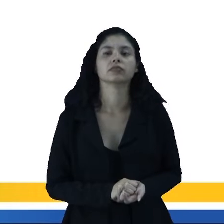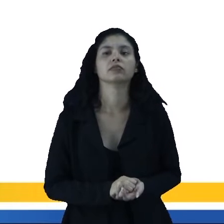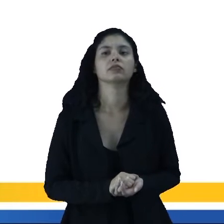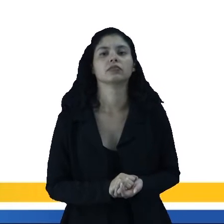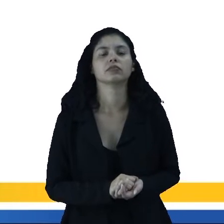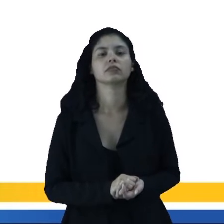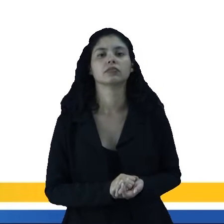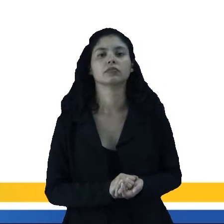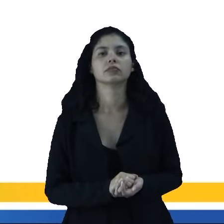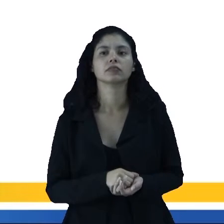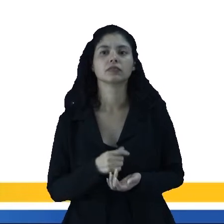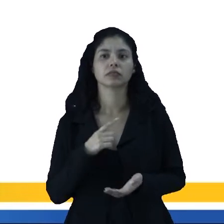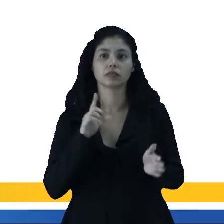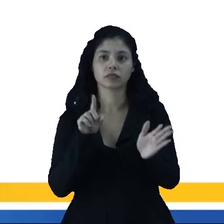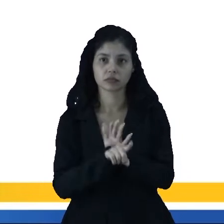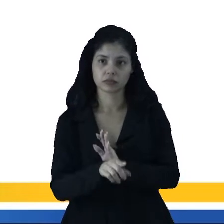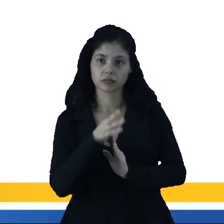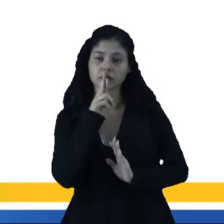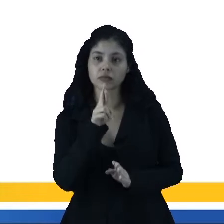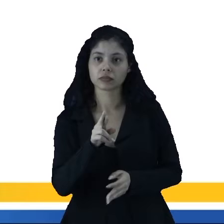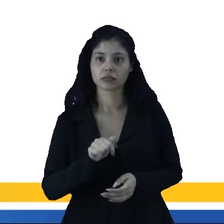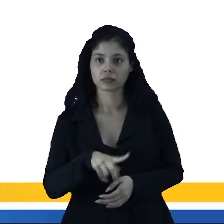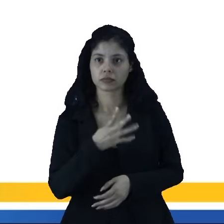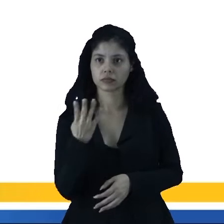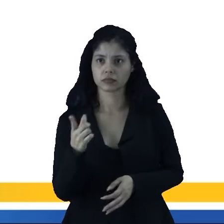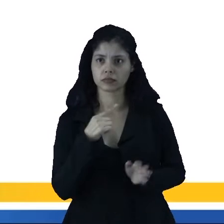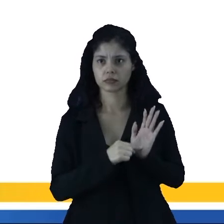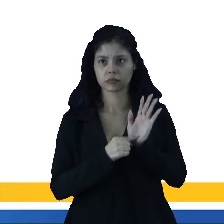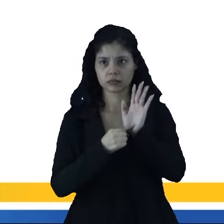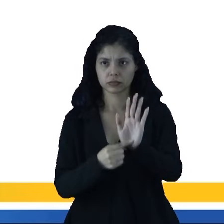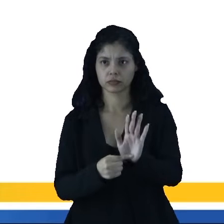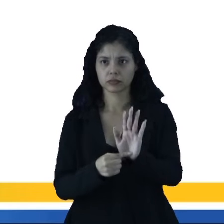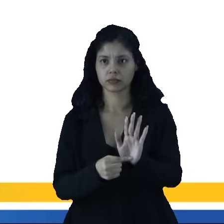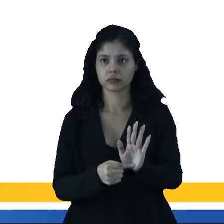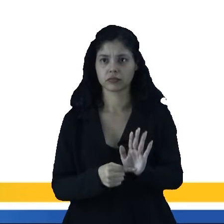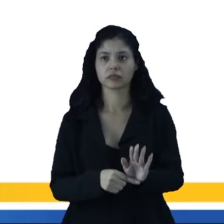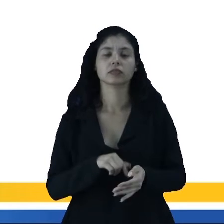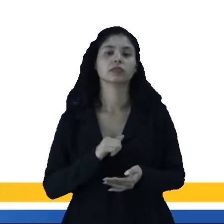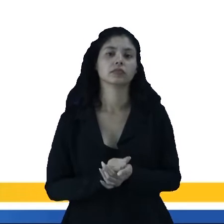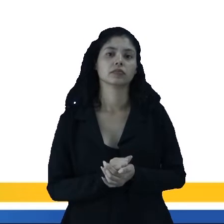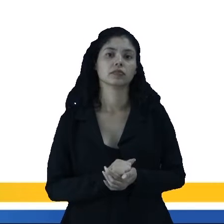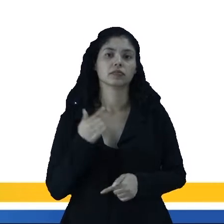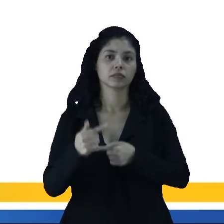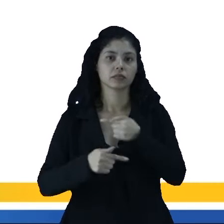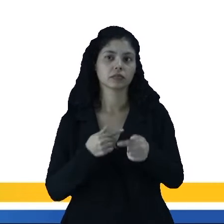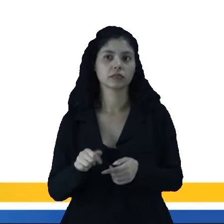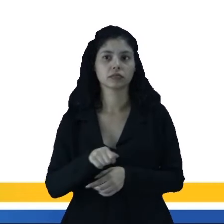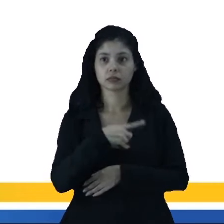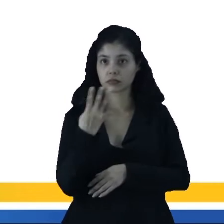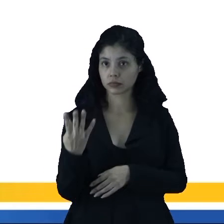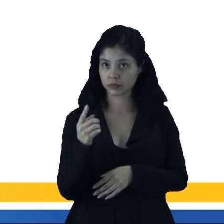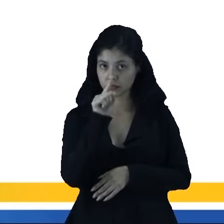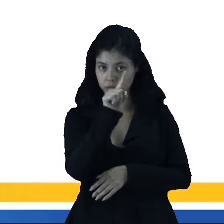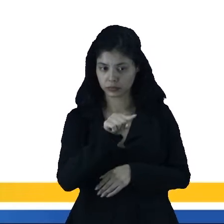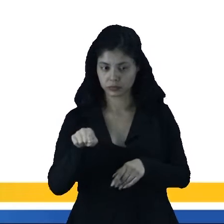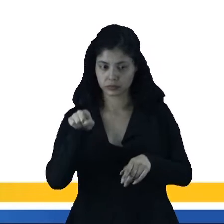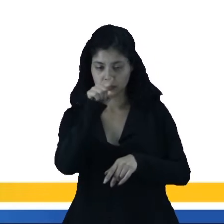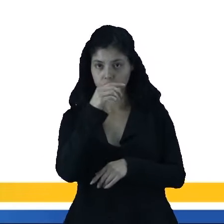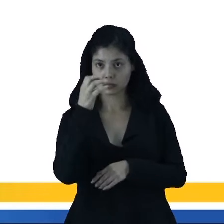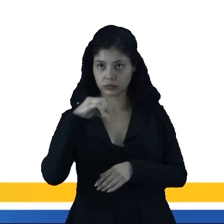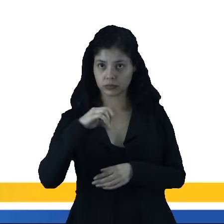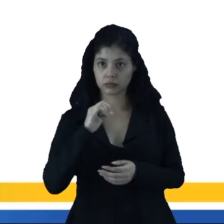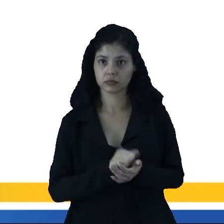E aí, aqui eu tenho as perguntas para responder. Quantos homens estão representados nesse heredograma? Você vai contar os quadradinhos,